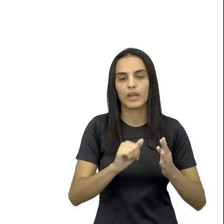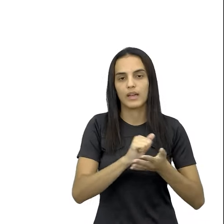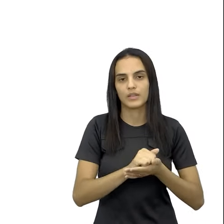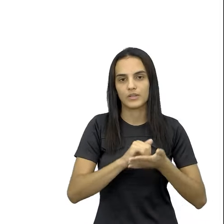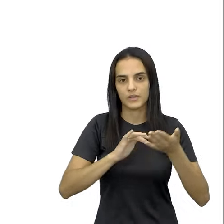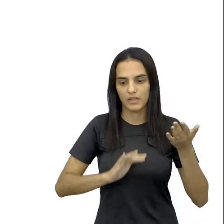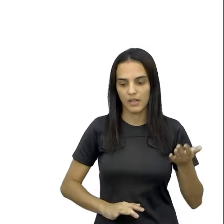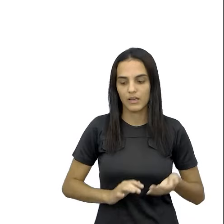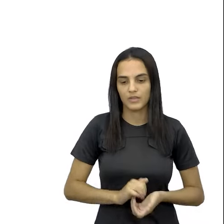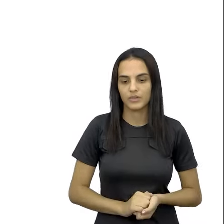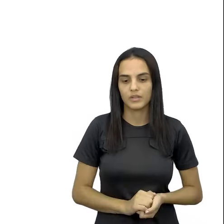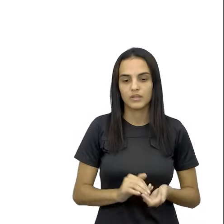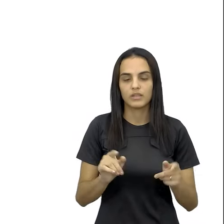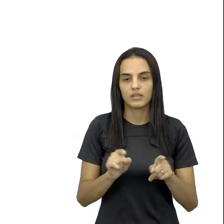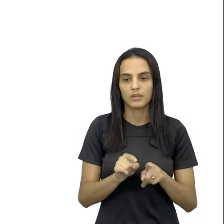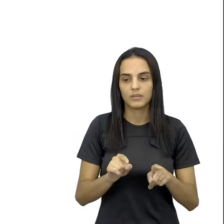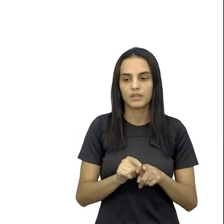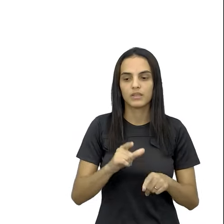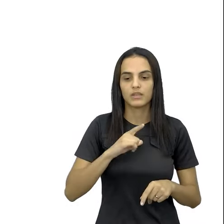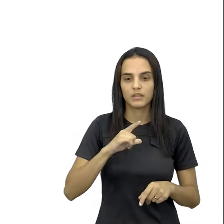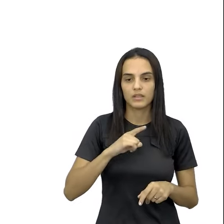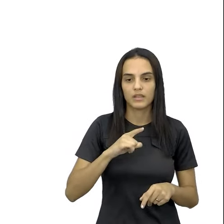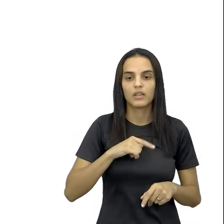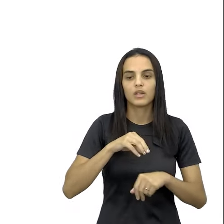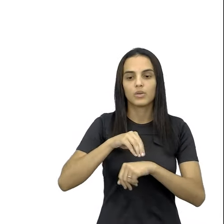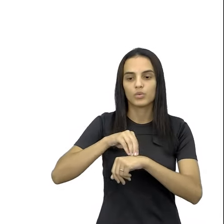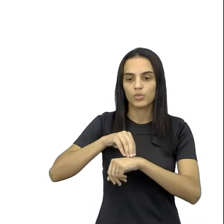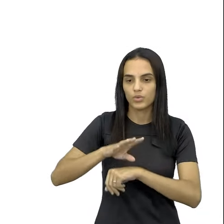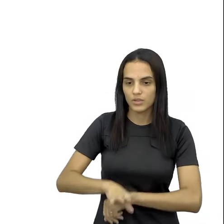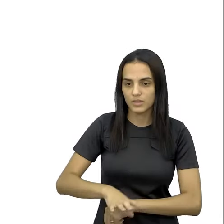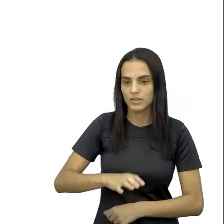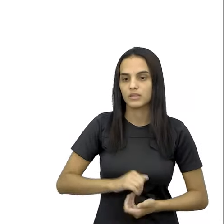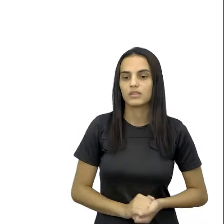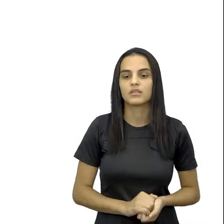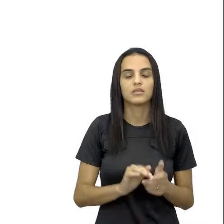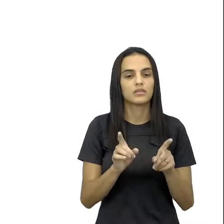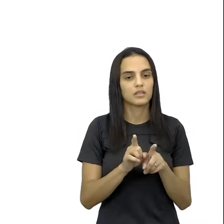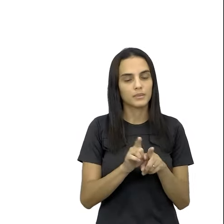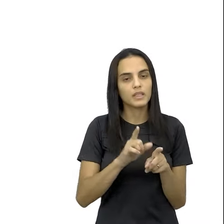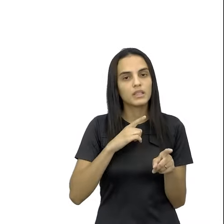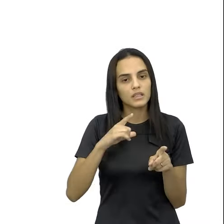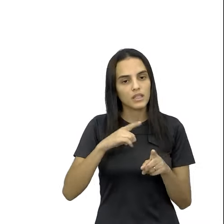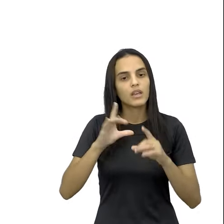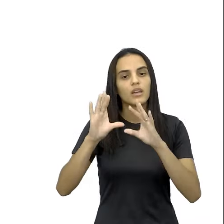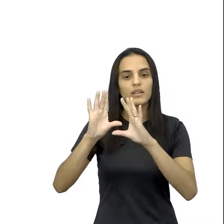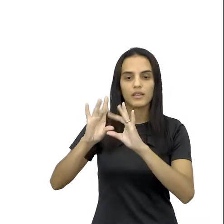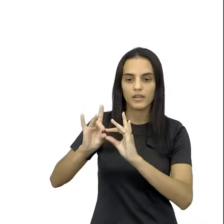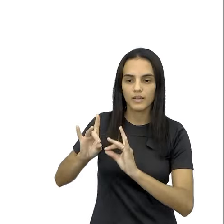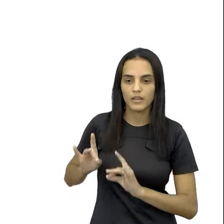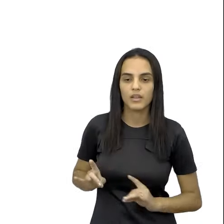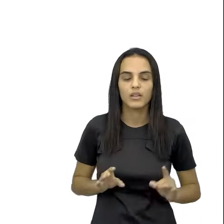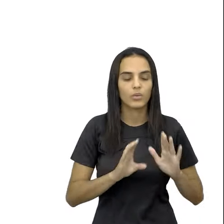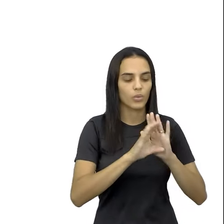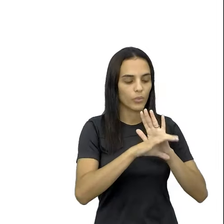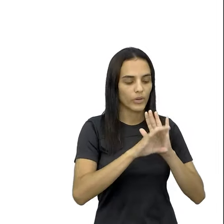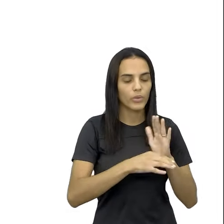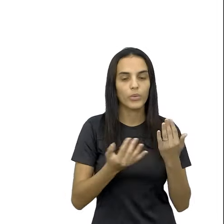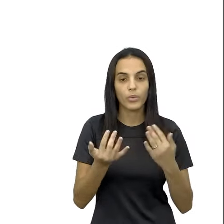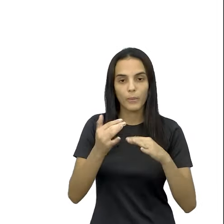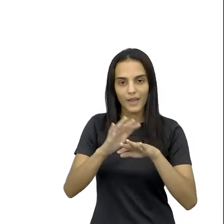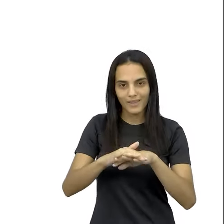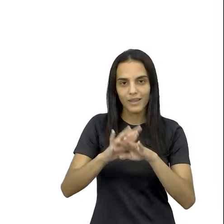atividades, né? Também tem sugestões, né? Também tem uma abordagem ali do conteúdo